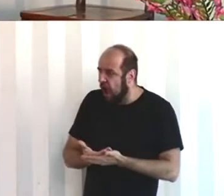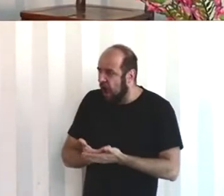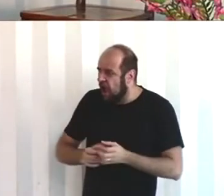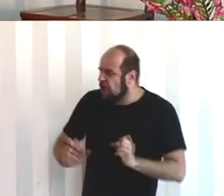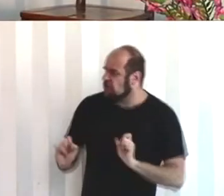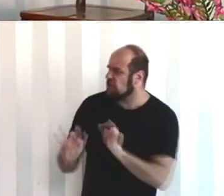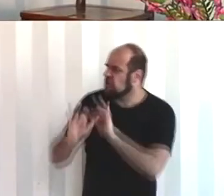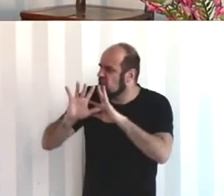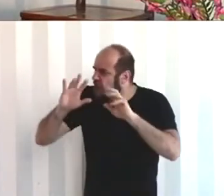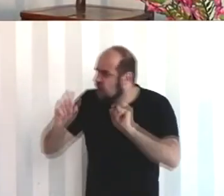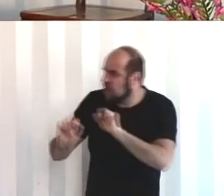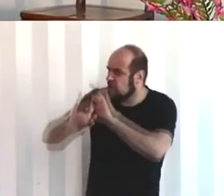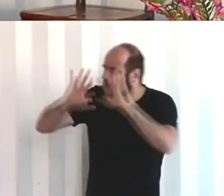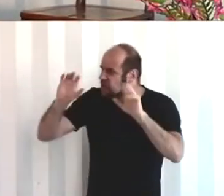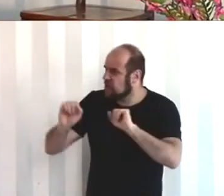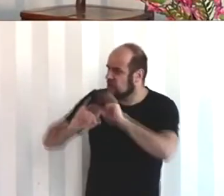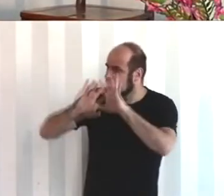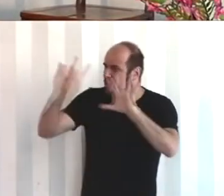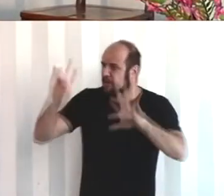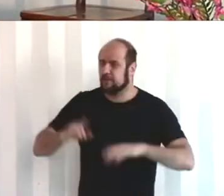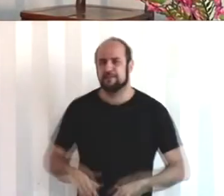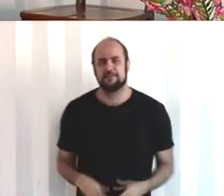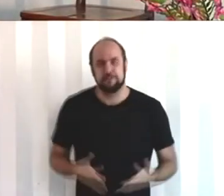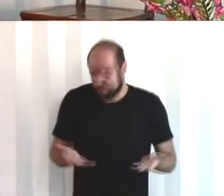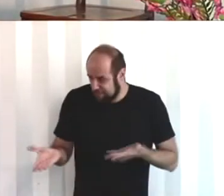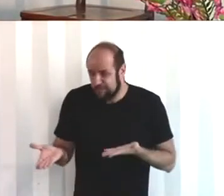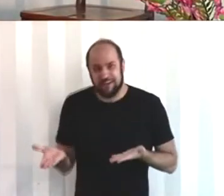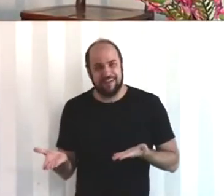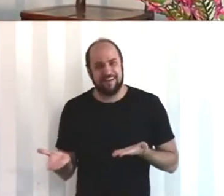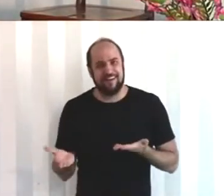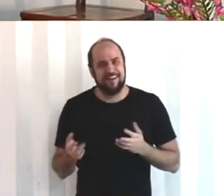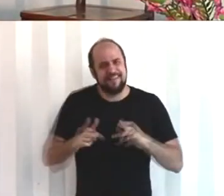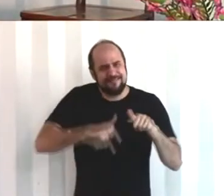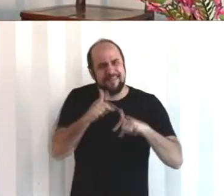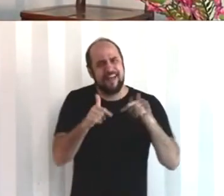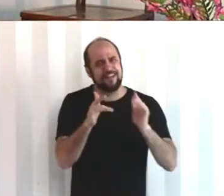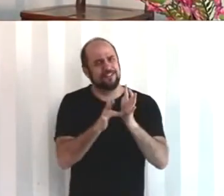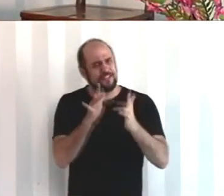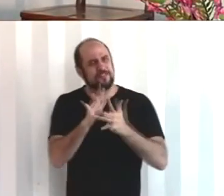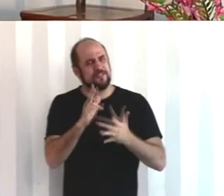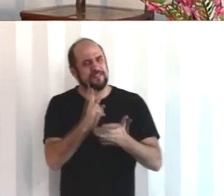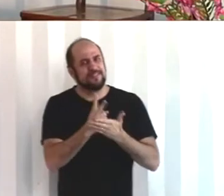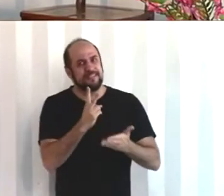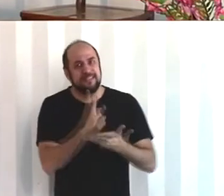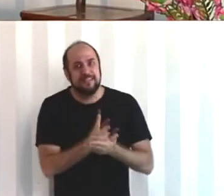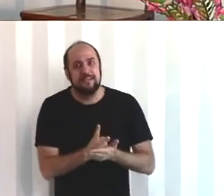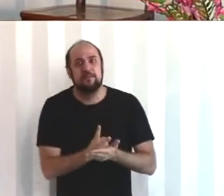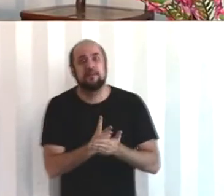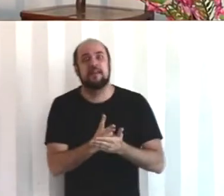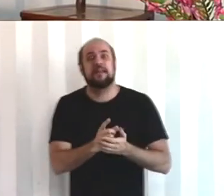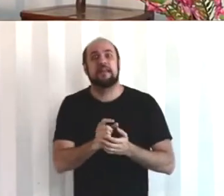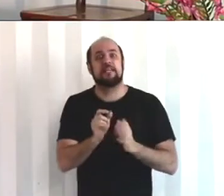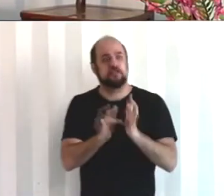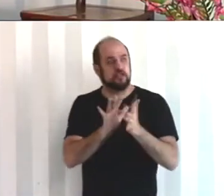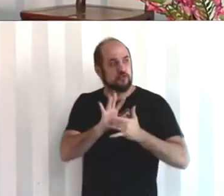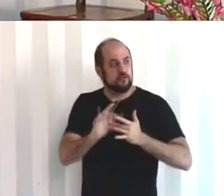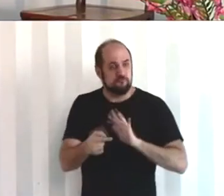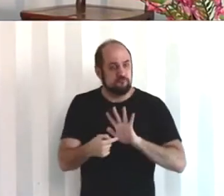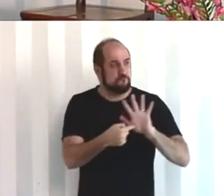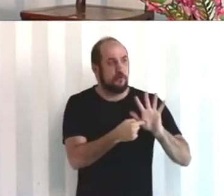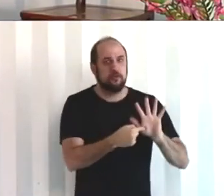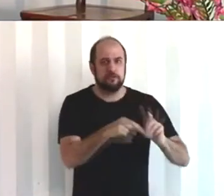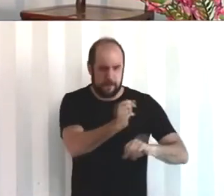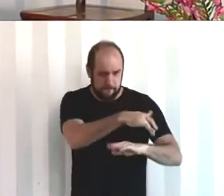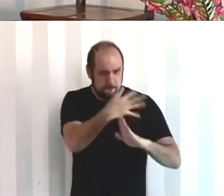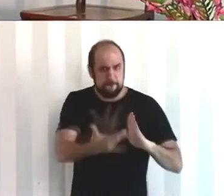a Deus. Irmãos, se tem uma coisa que no ministério de Jesus acontecia e promovia, era glórias ao nome de Deus,